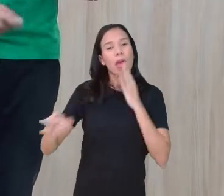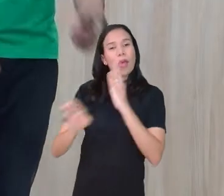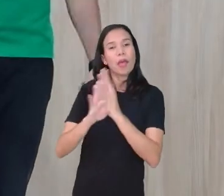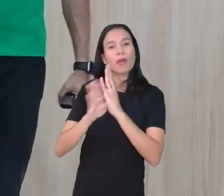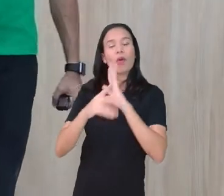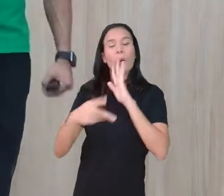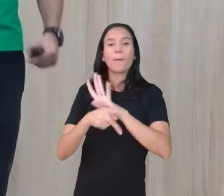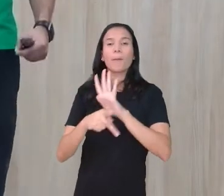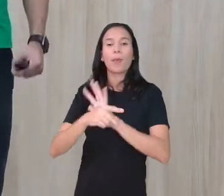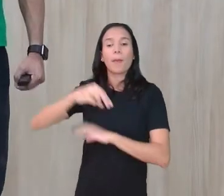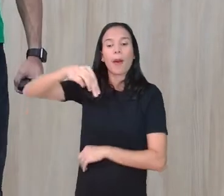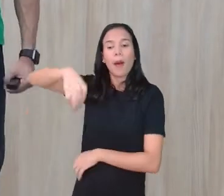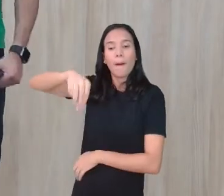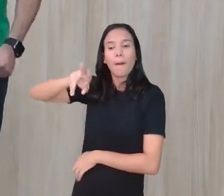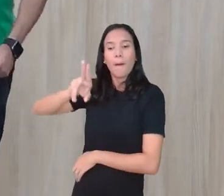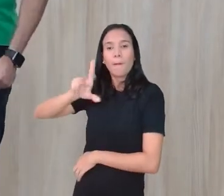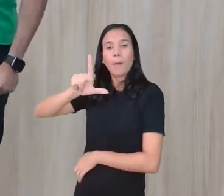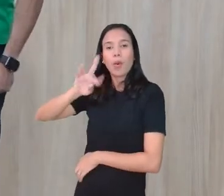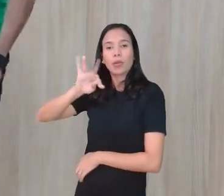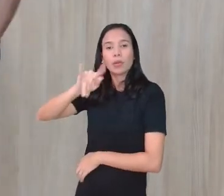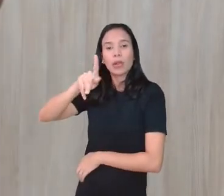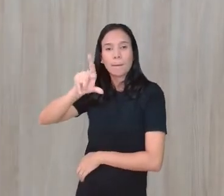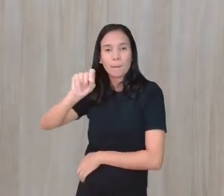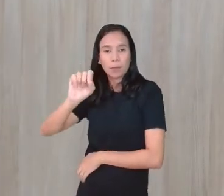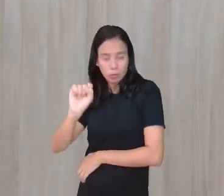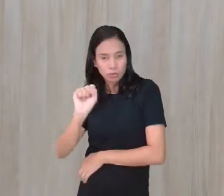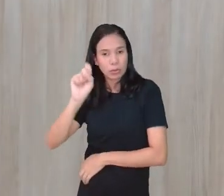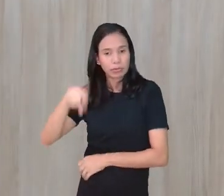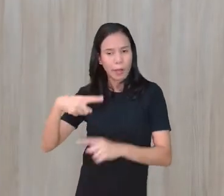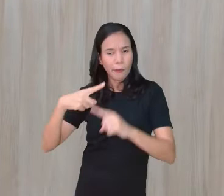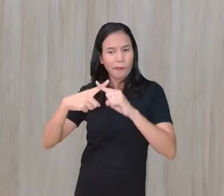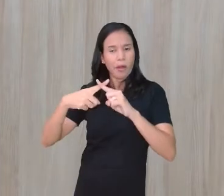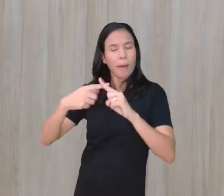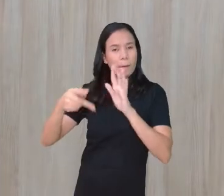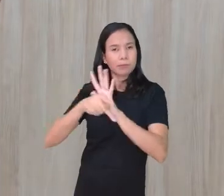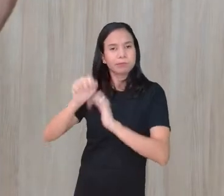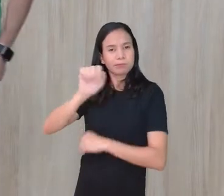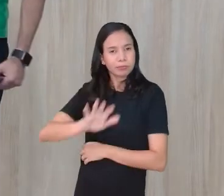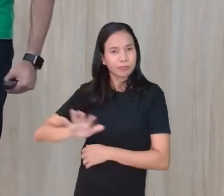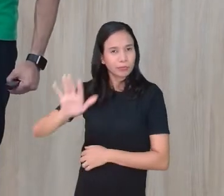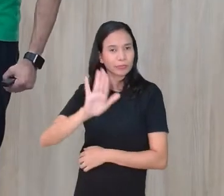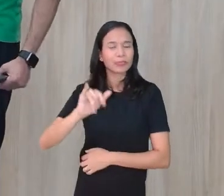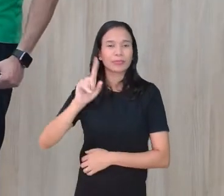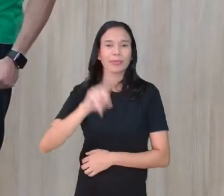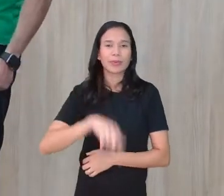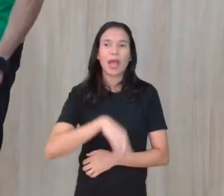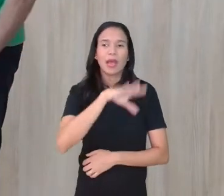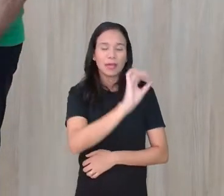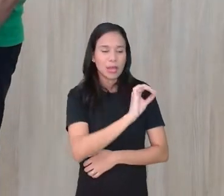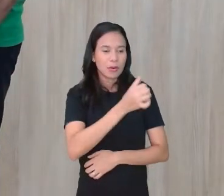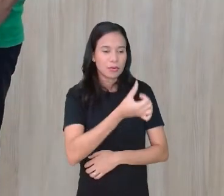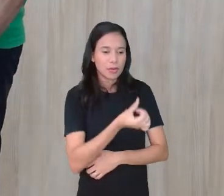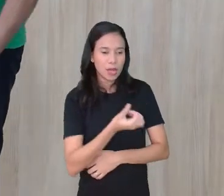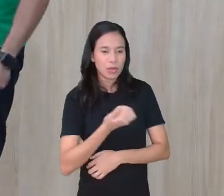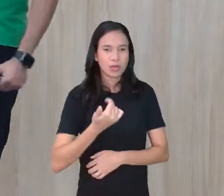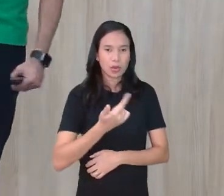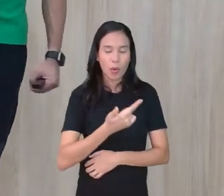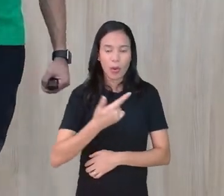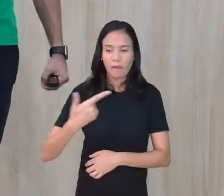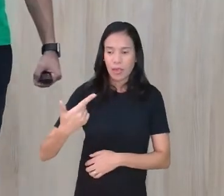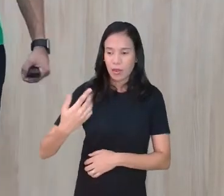múltiplos desse número, certo? Então, o 0, o 6, o 12, o 24, o